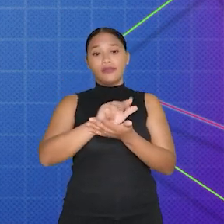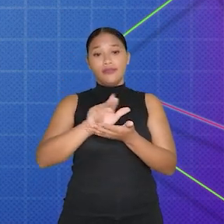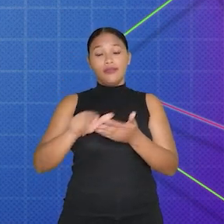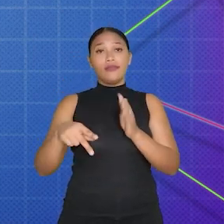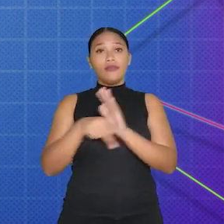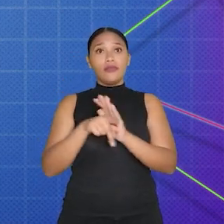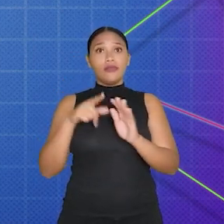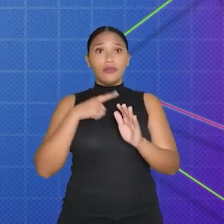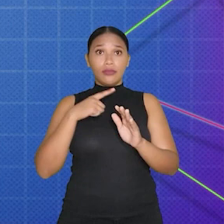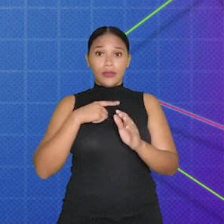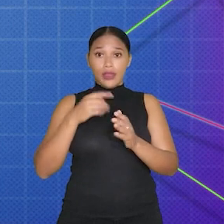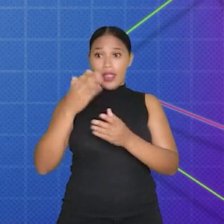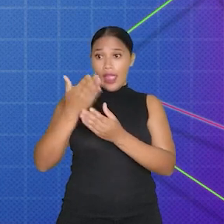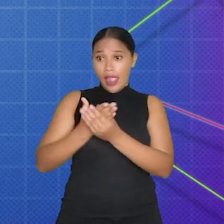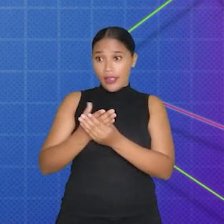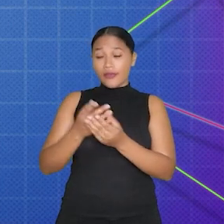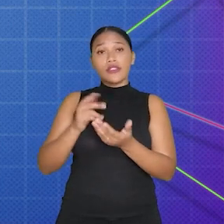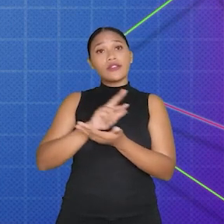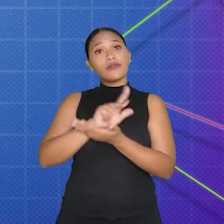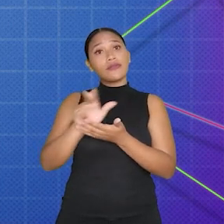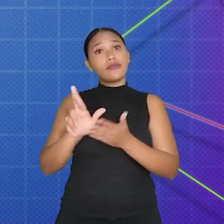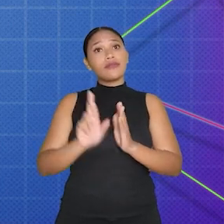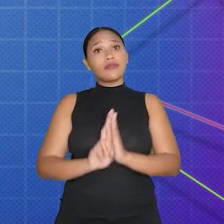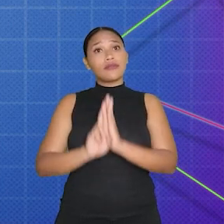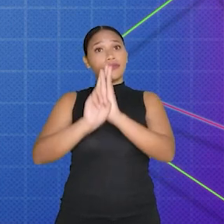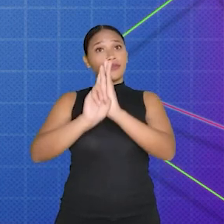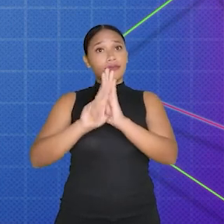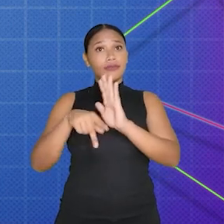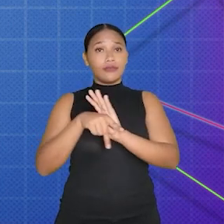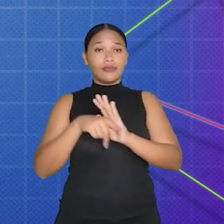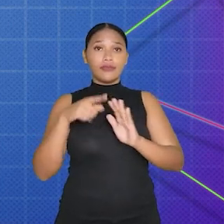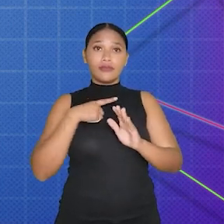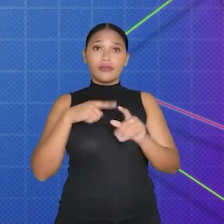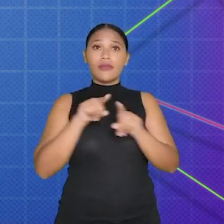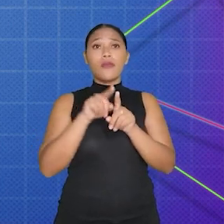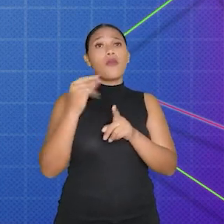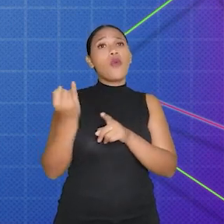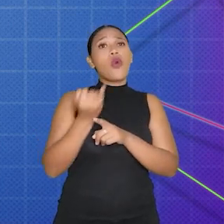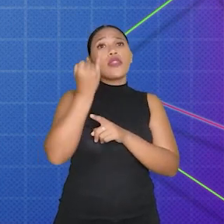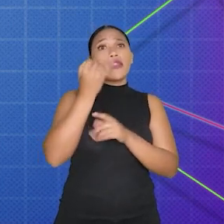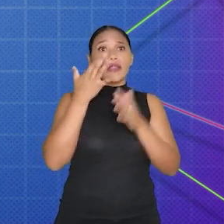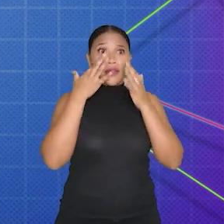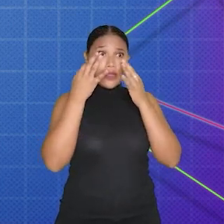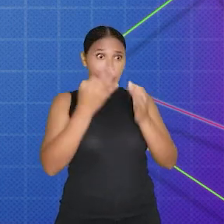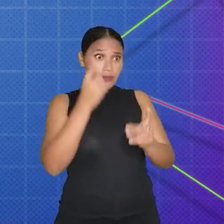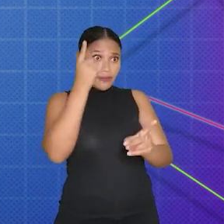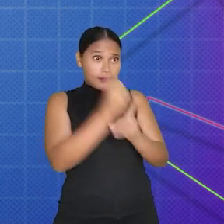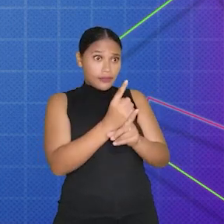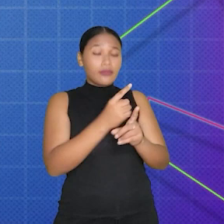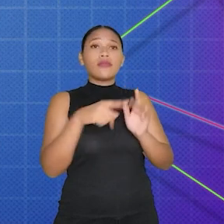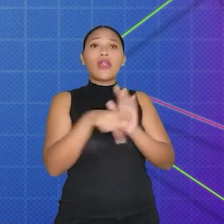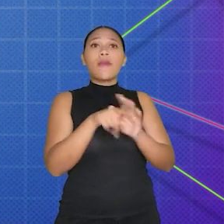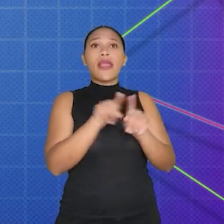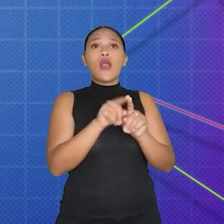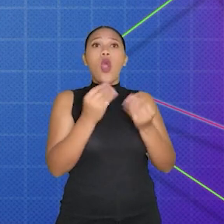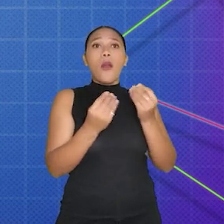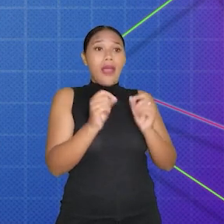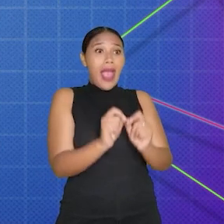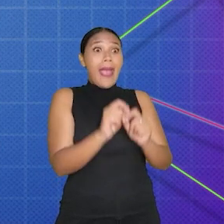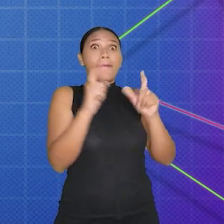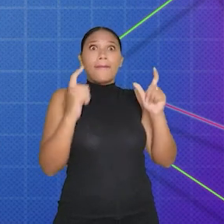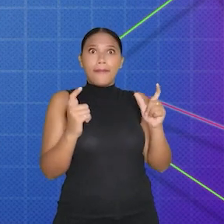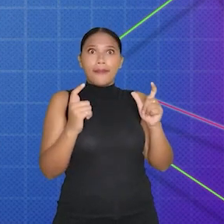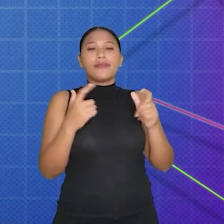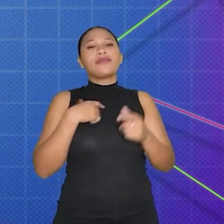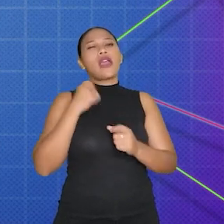arquivos. Os diferentes tipos de extensões de arquivo representam diferentes formatos de arquivos e são importantes para identificar e abrir